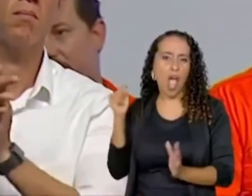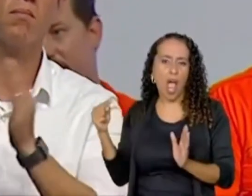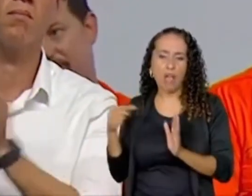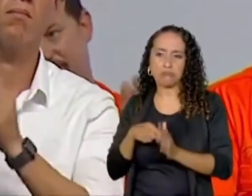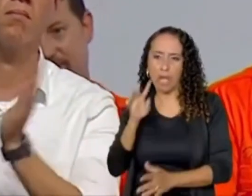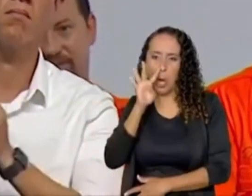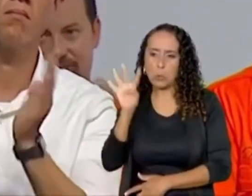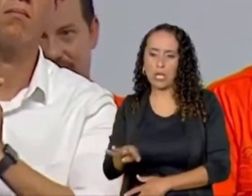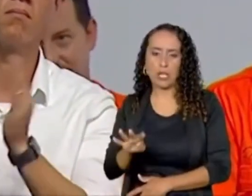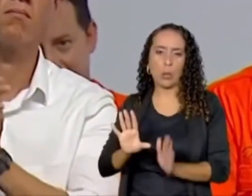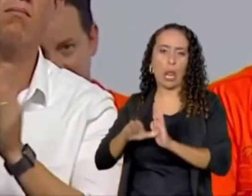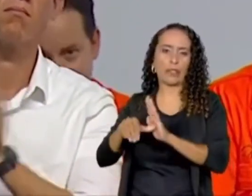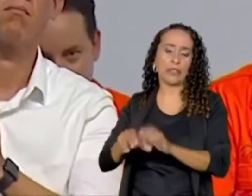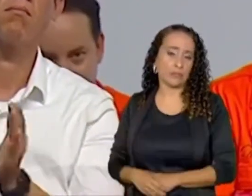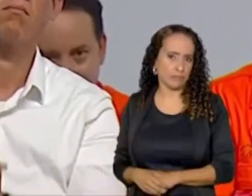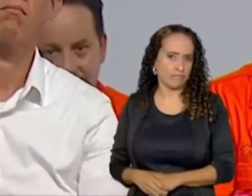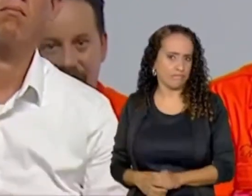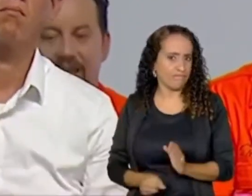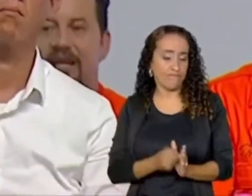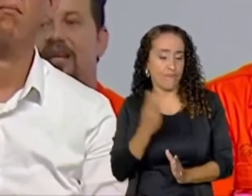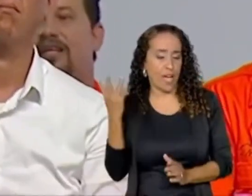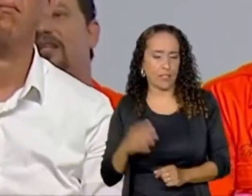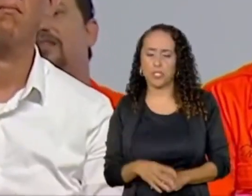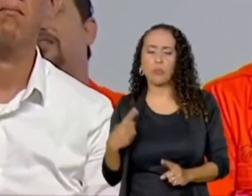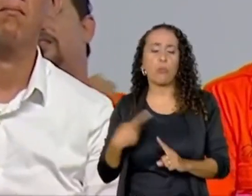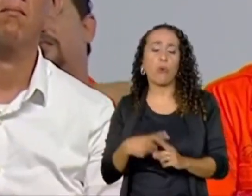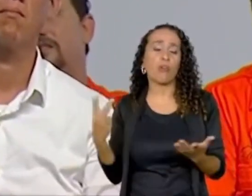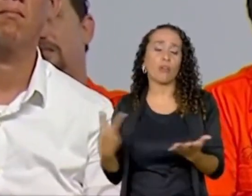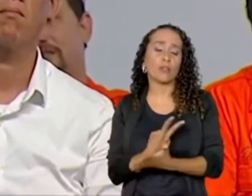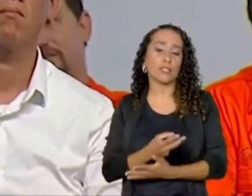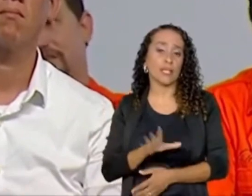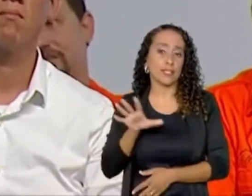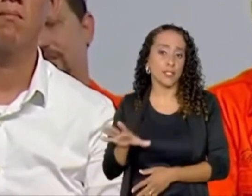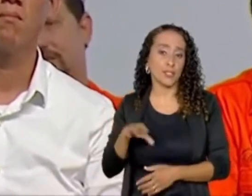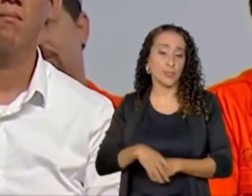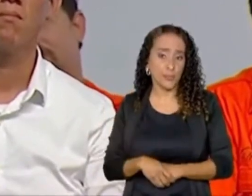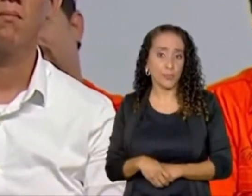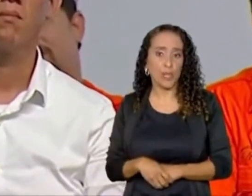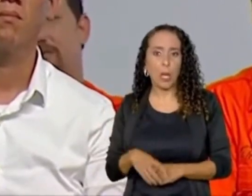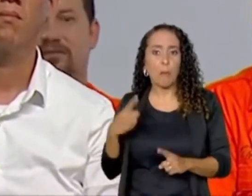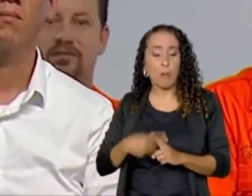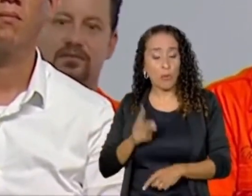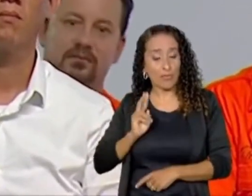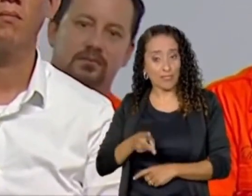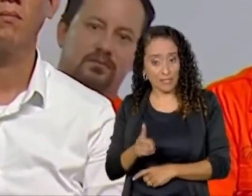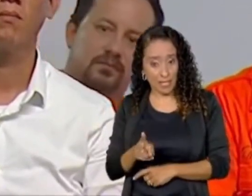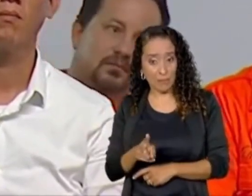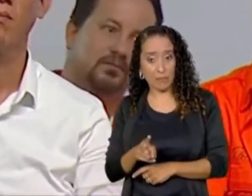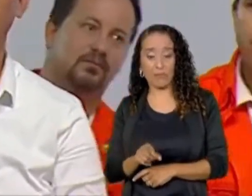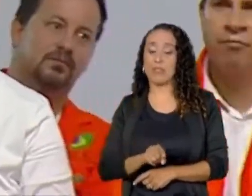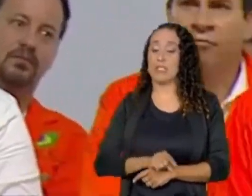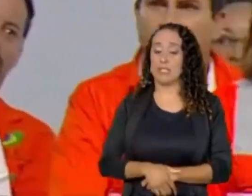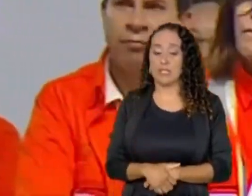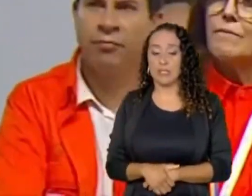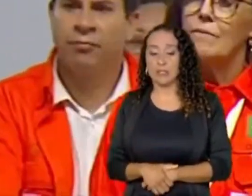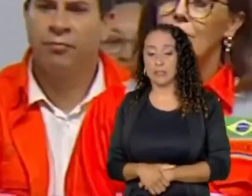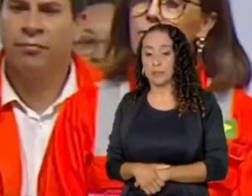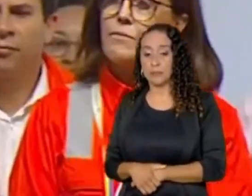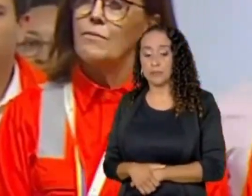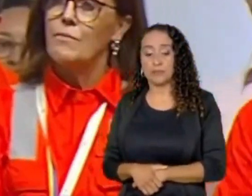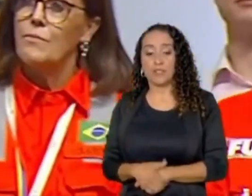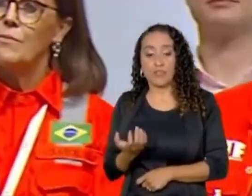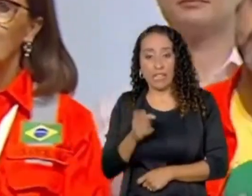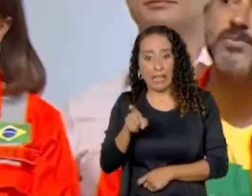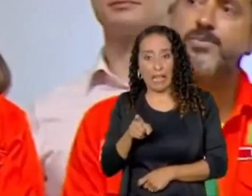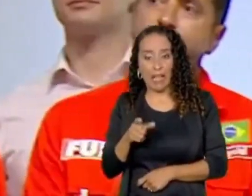vezes? E por que que isso acontece? Porque toda vez que você quer ganhar